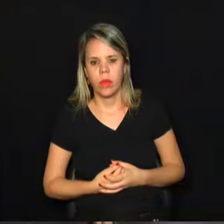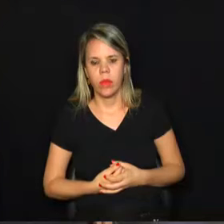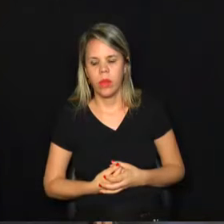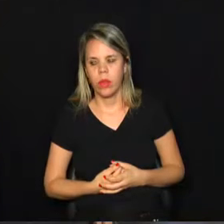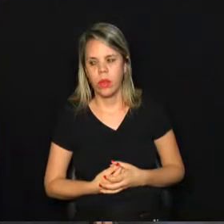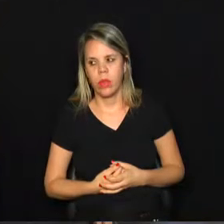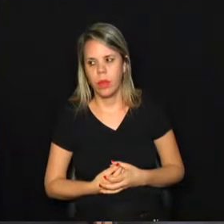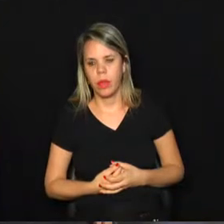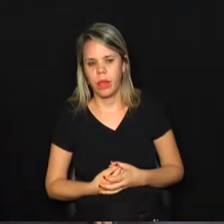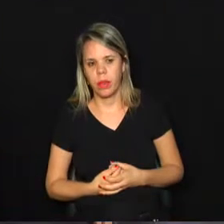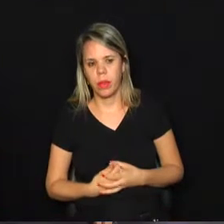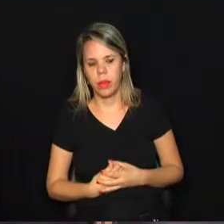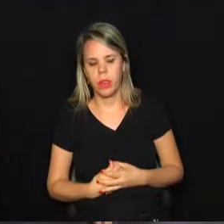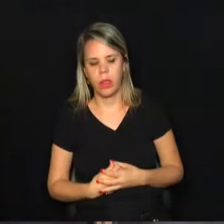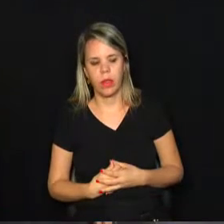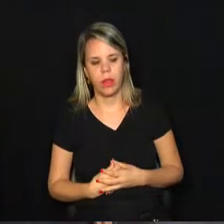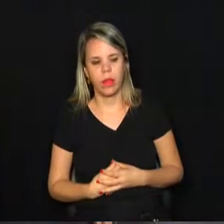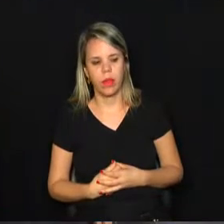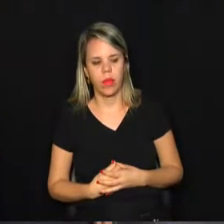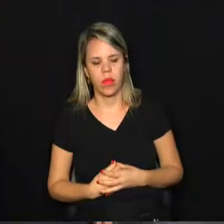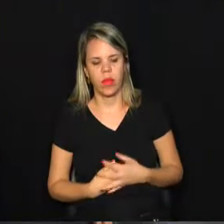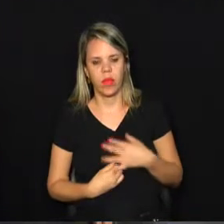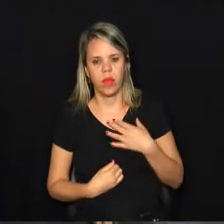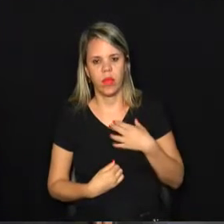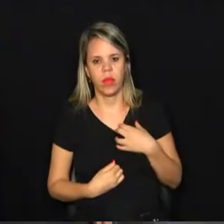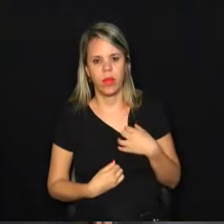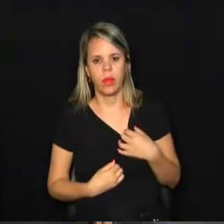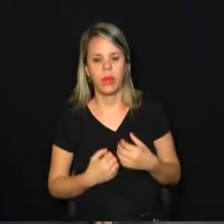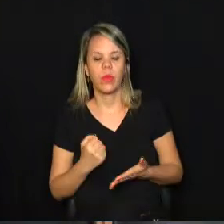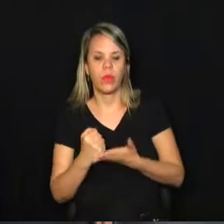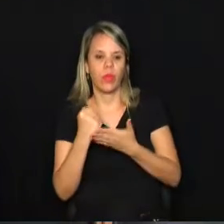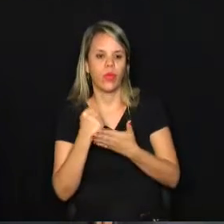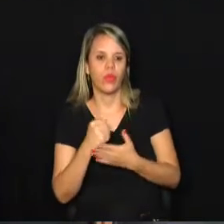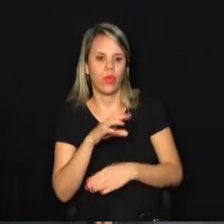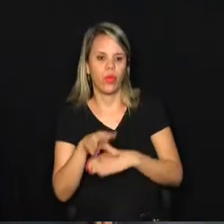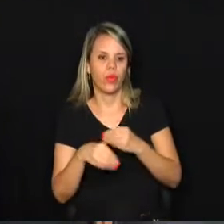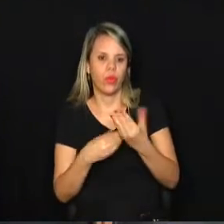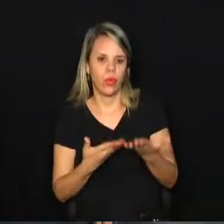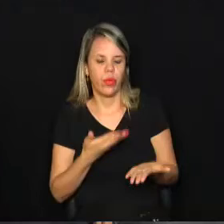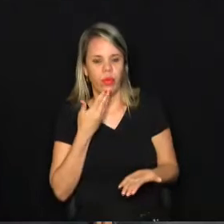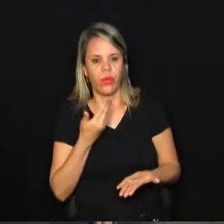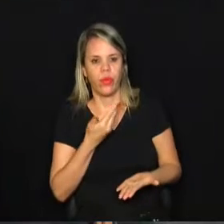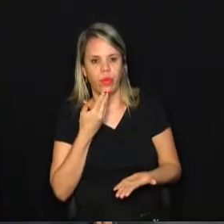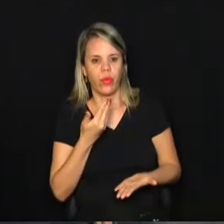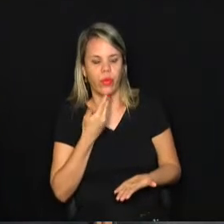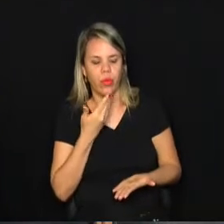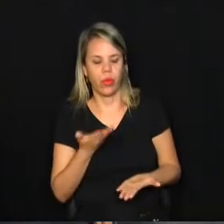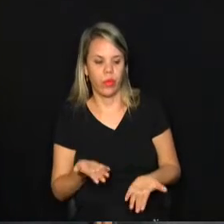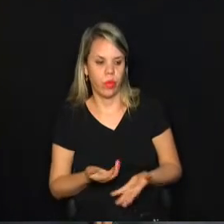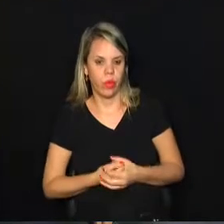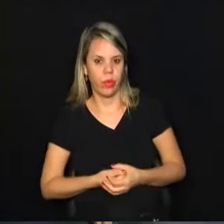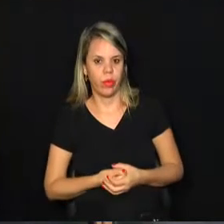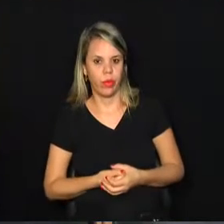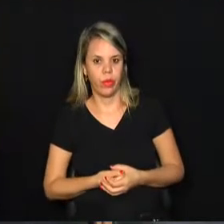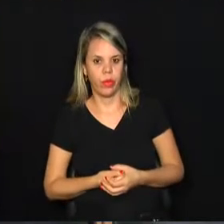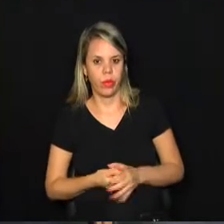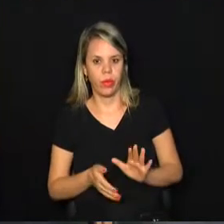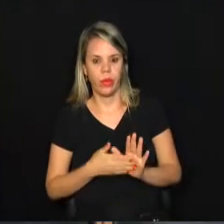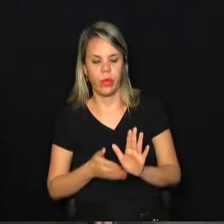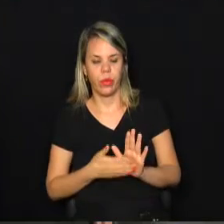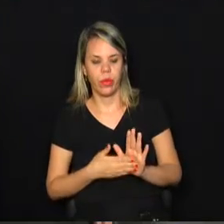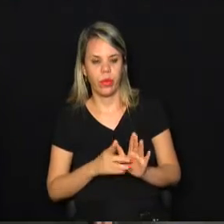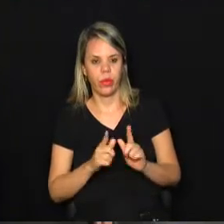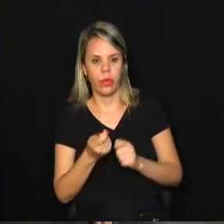Eu creio que, pelo que vi, ela ajuda a modernizar, facilitar, incorporar essa proposta